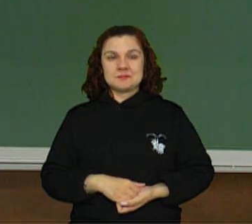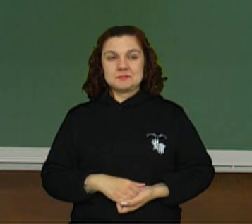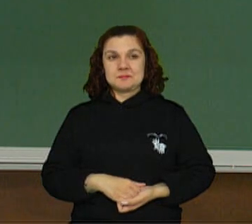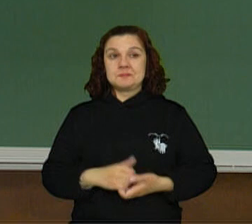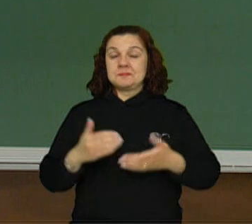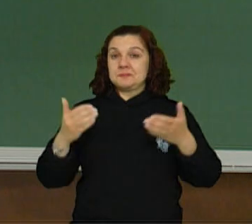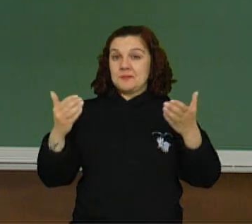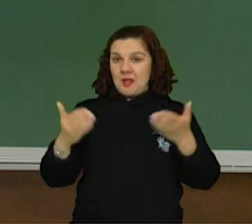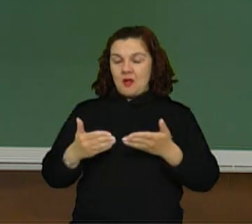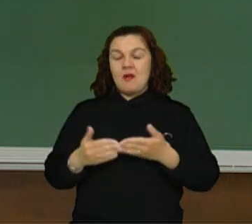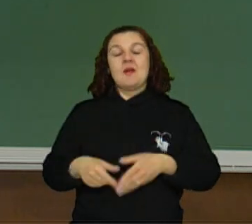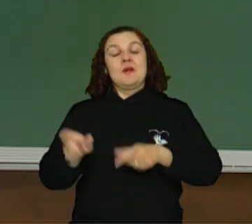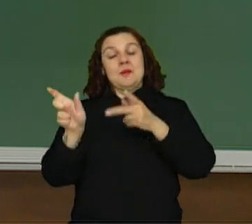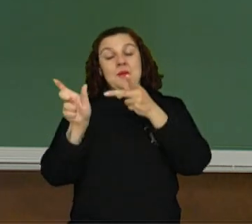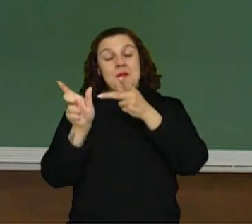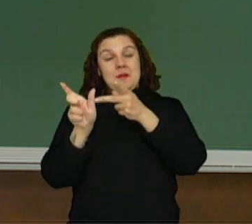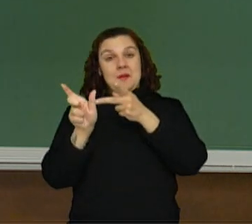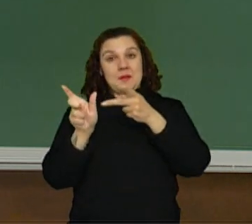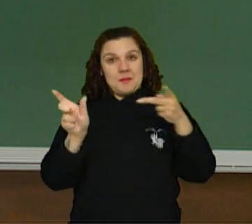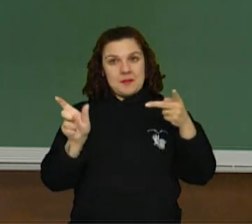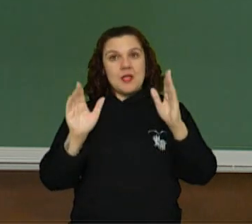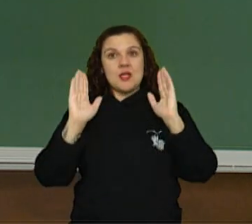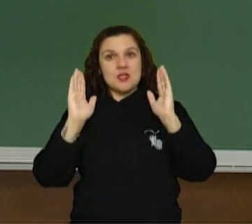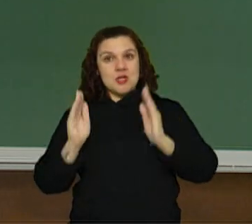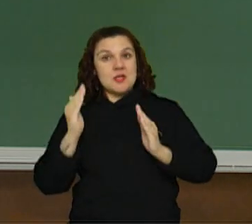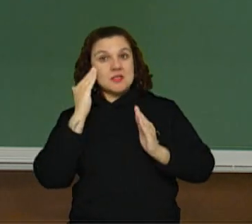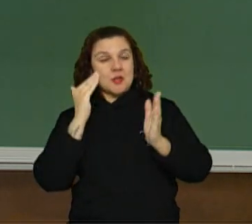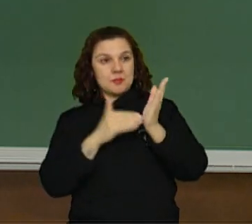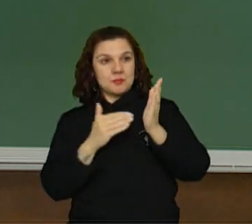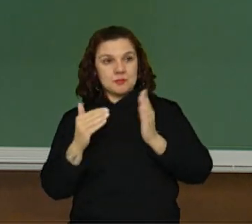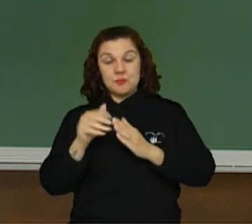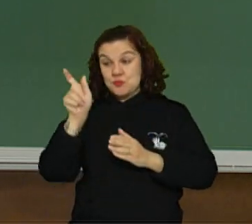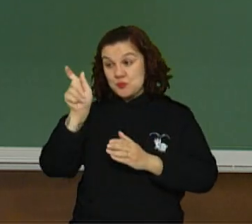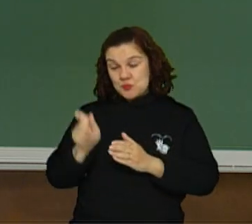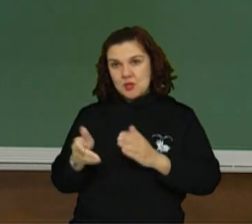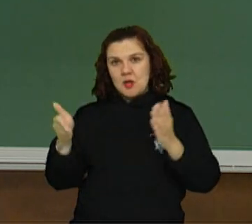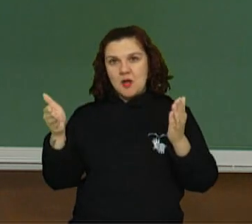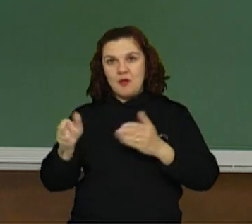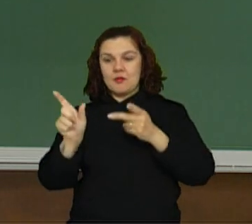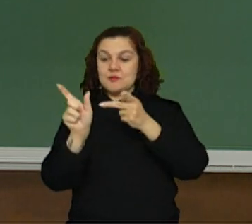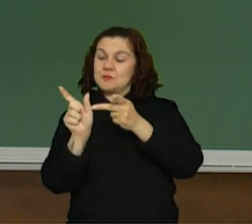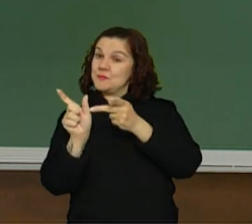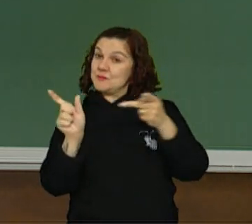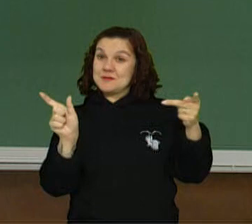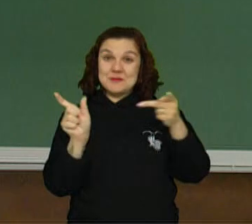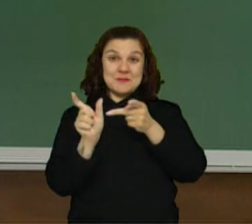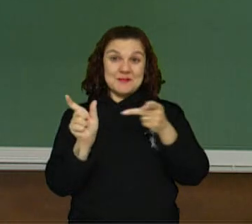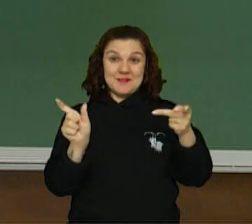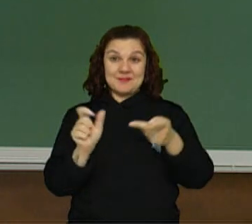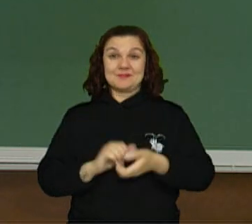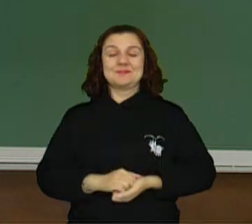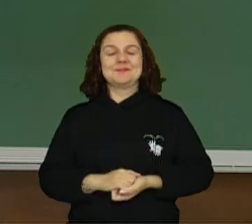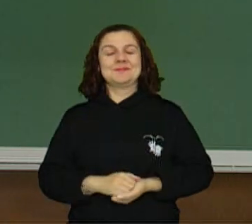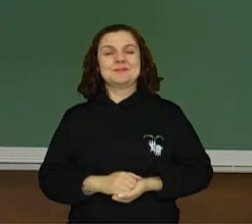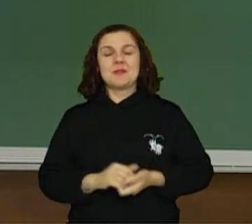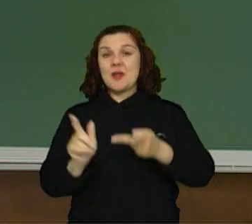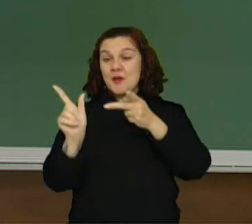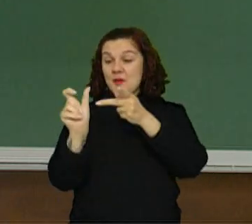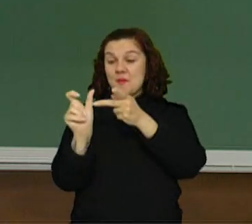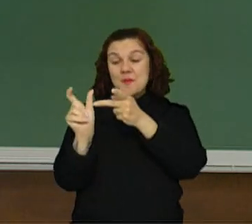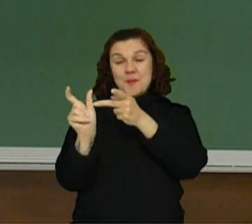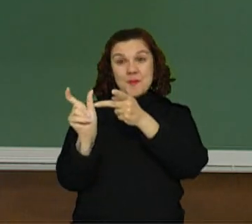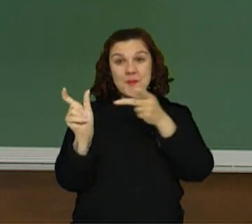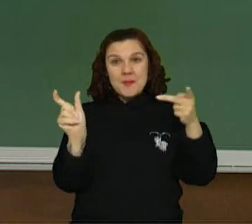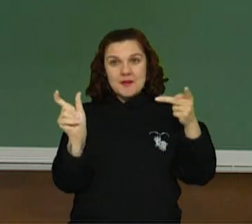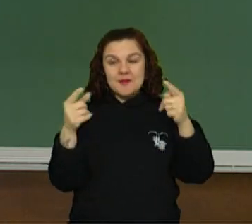Agora vamos então para o predicado. Já conhecemos tudo sobre o sujeito. Restaram para a gente o predicado. O predicado